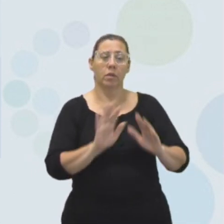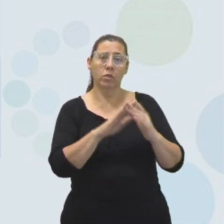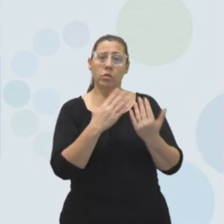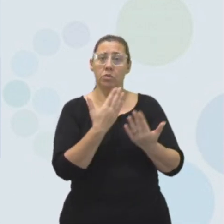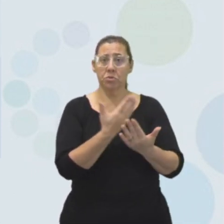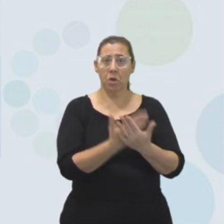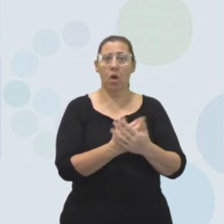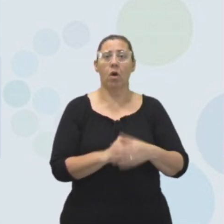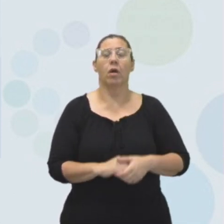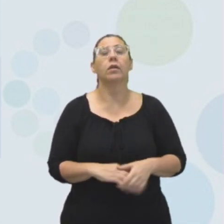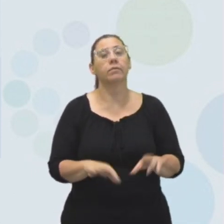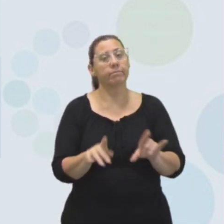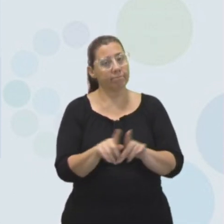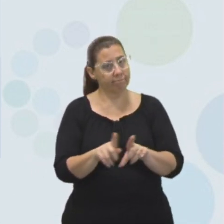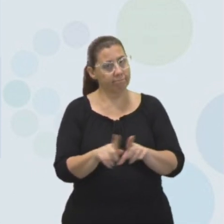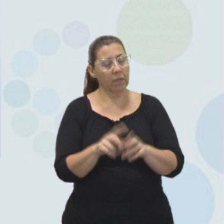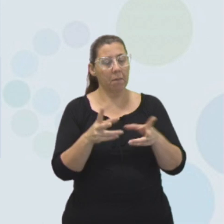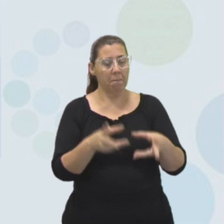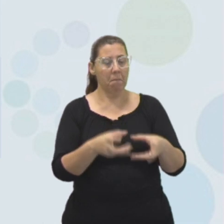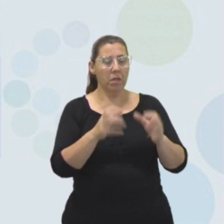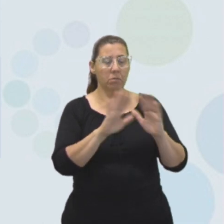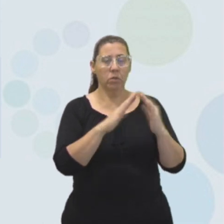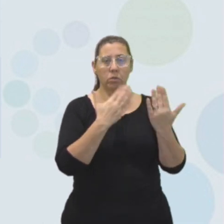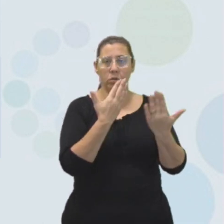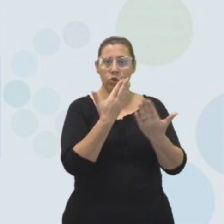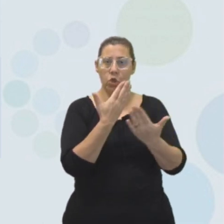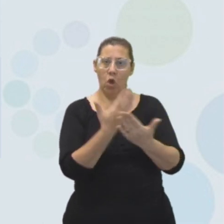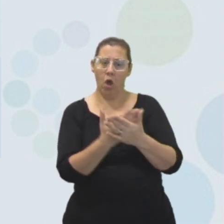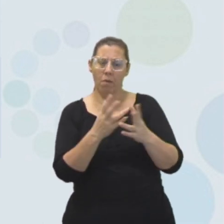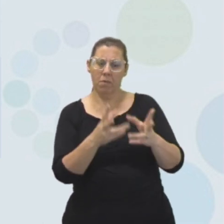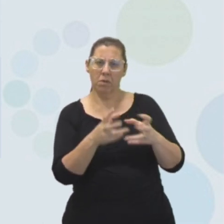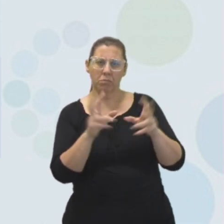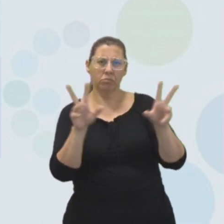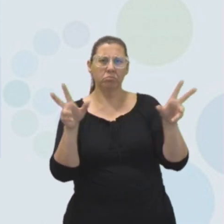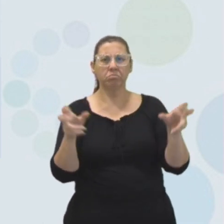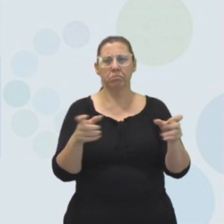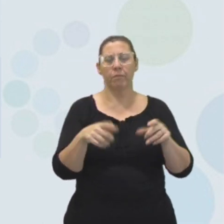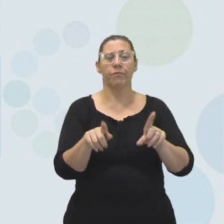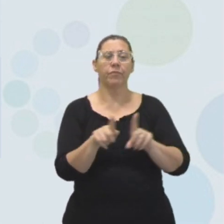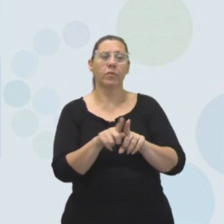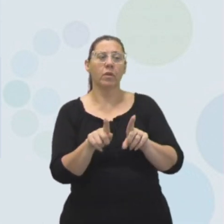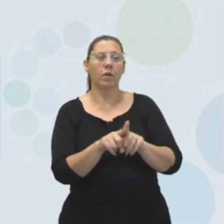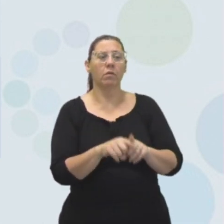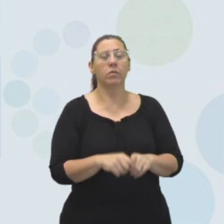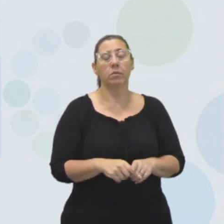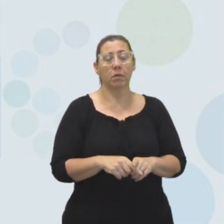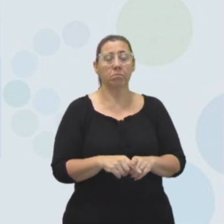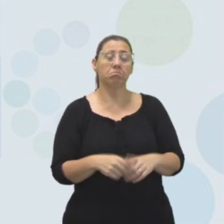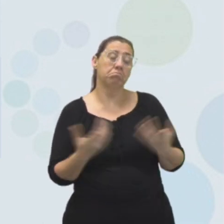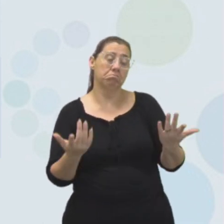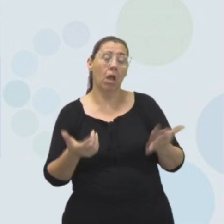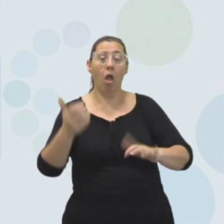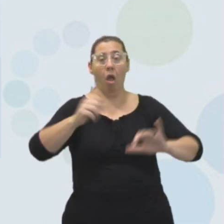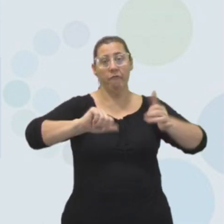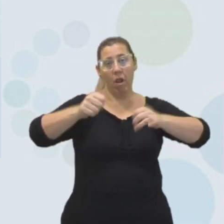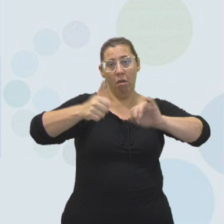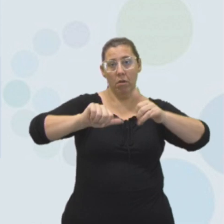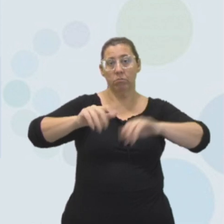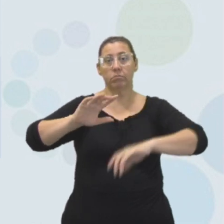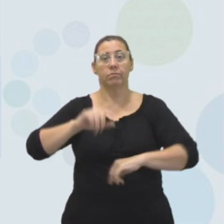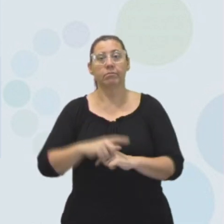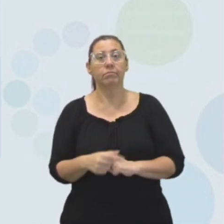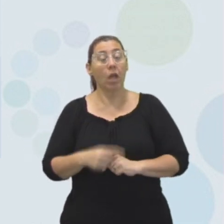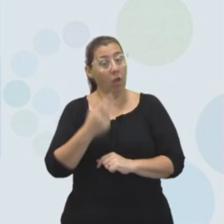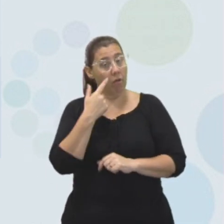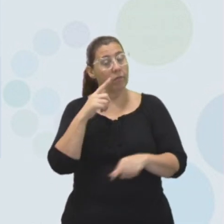escola também, a visão da escola sobre determinado assunto. E o vídeo como avaliação. Eu já vi muitos casos,